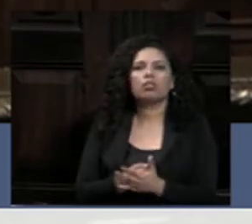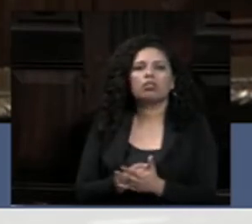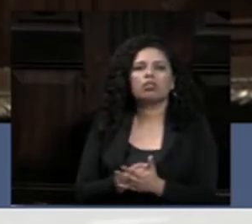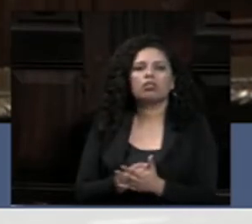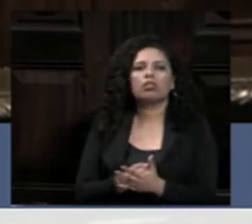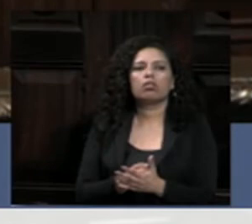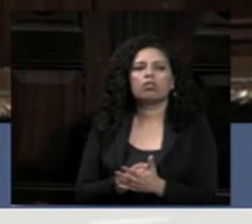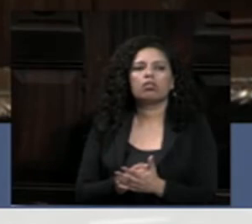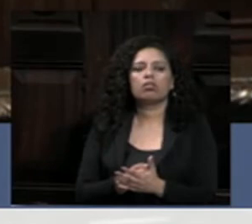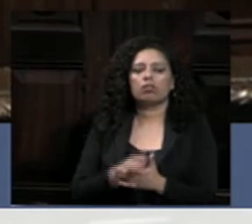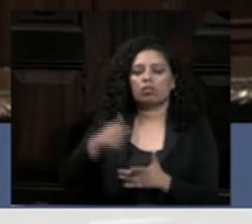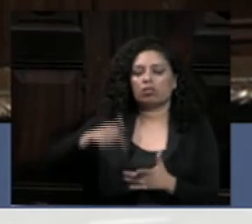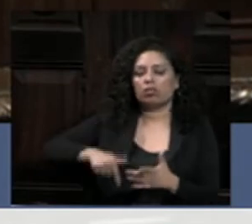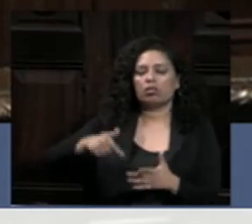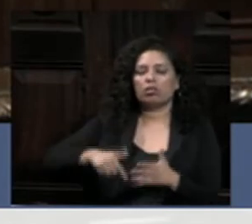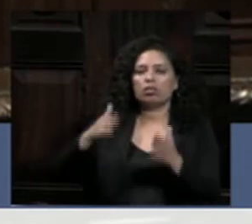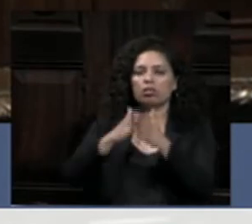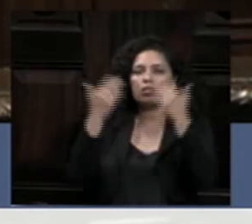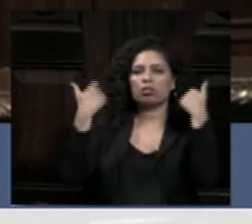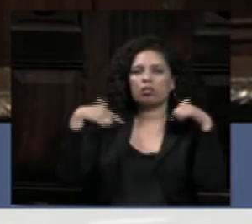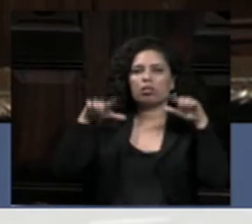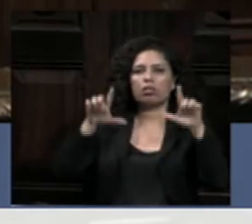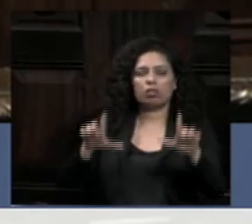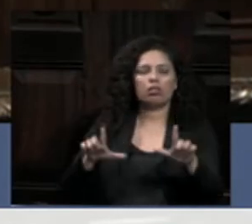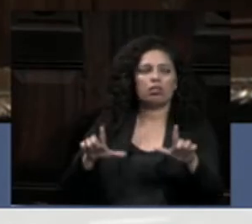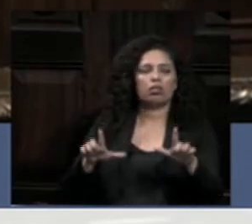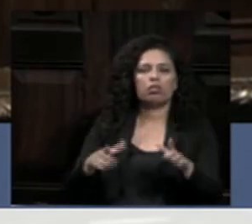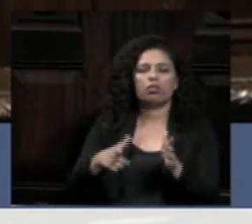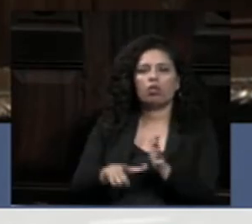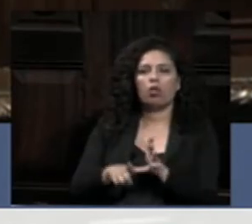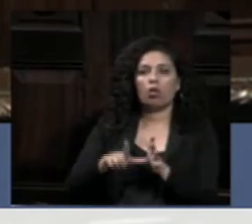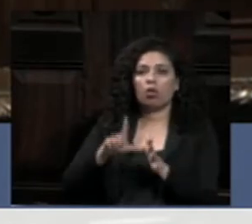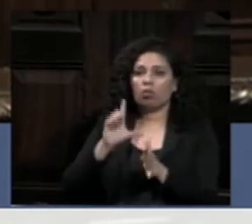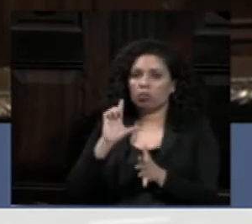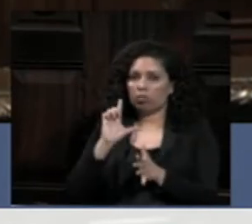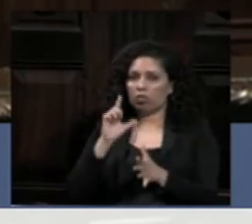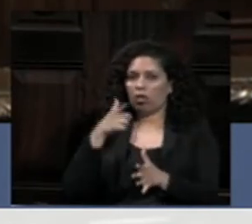soberana desse plenário e que ontem